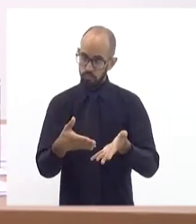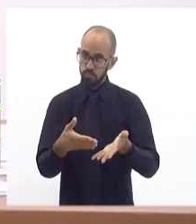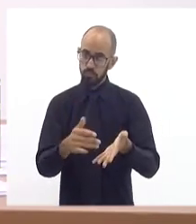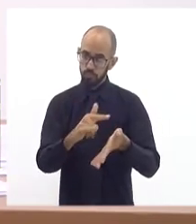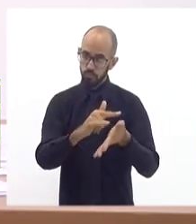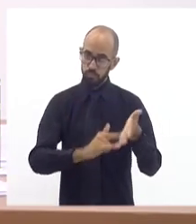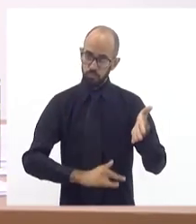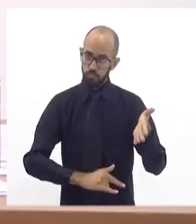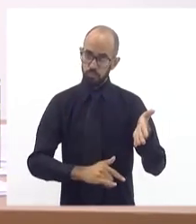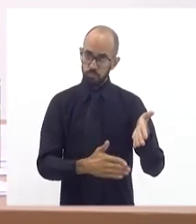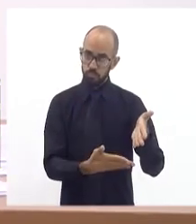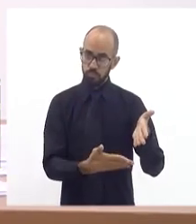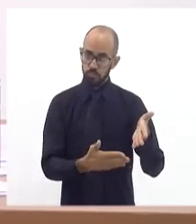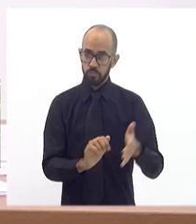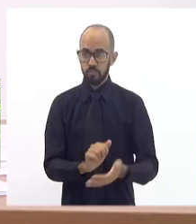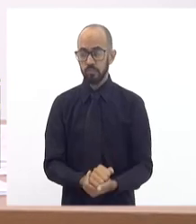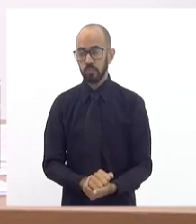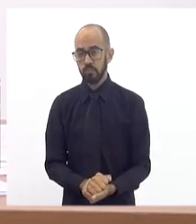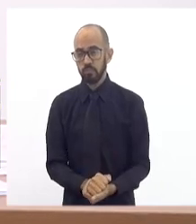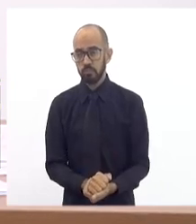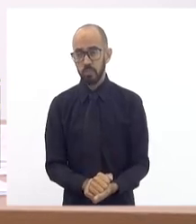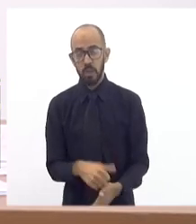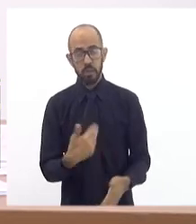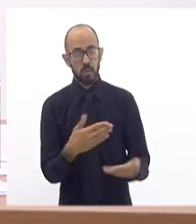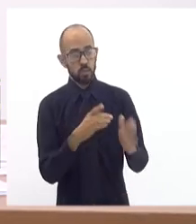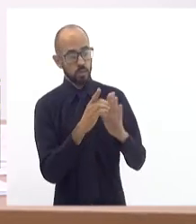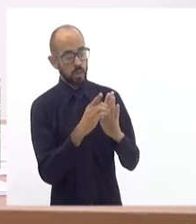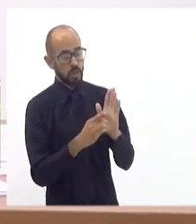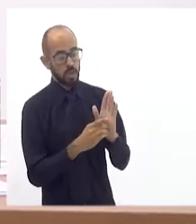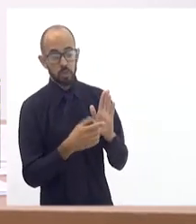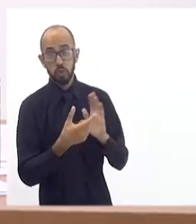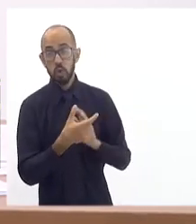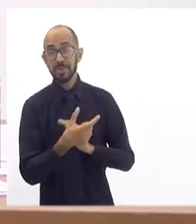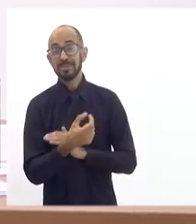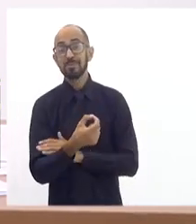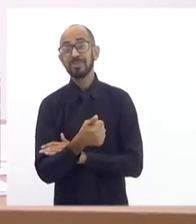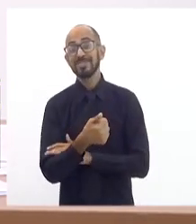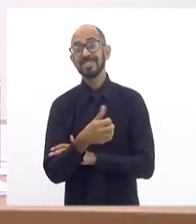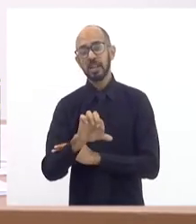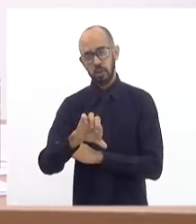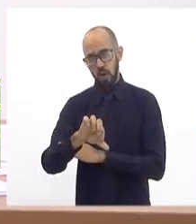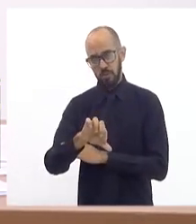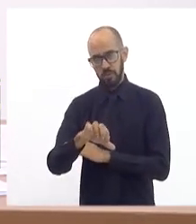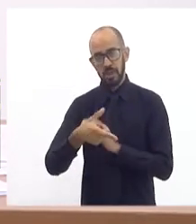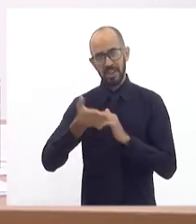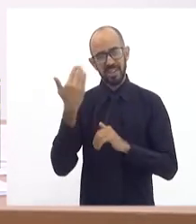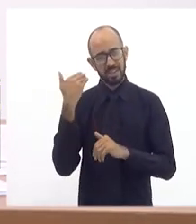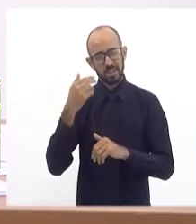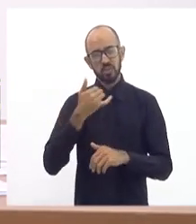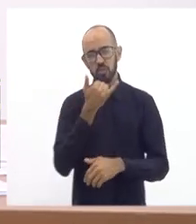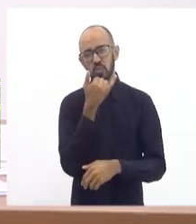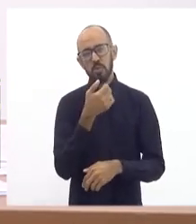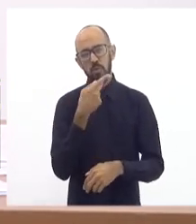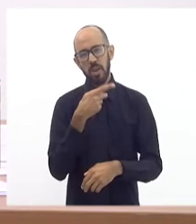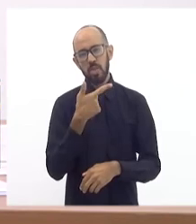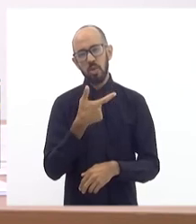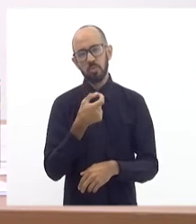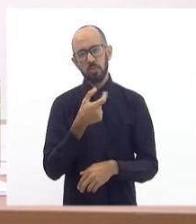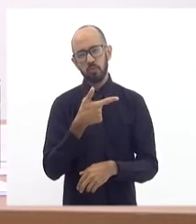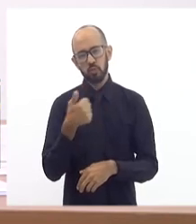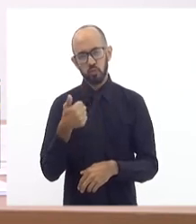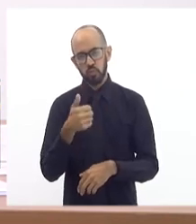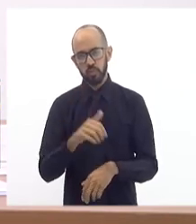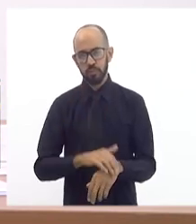aqui novamente onde é que esta dorme 19 estabelece que pode ser considerado estratégico esse projeto que tem entre outros atributos